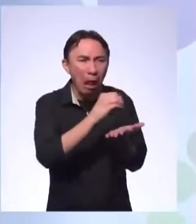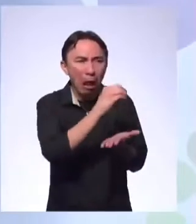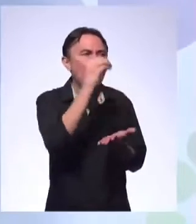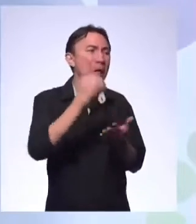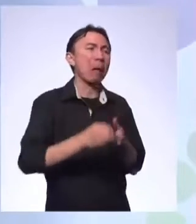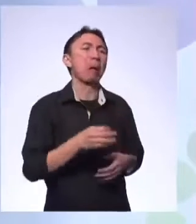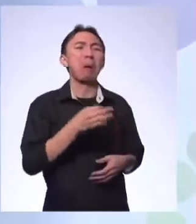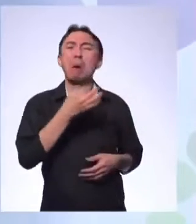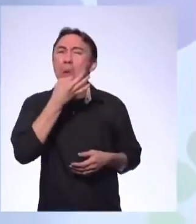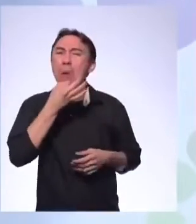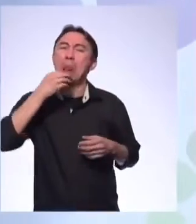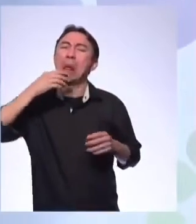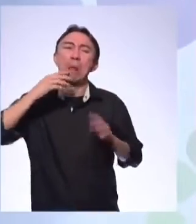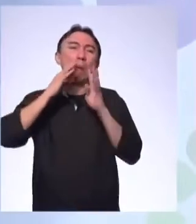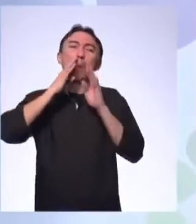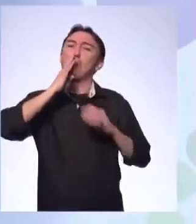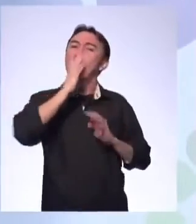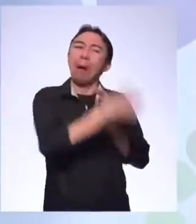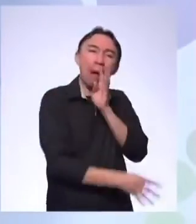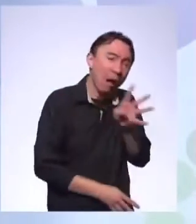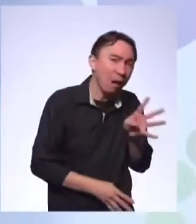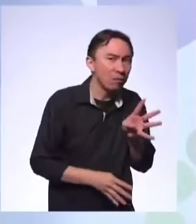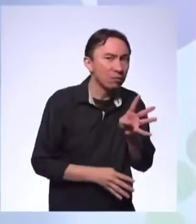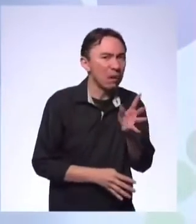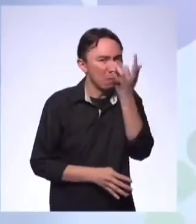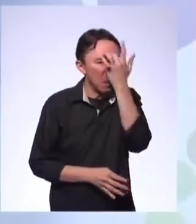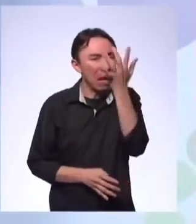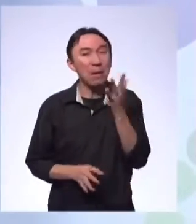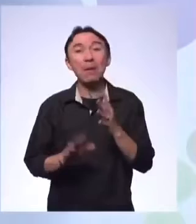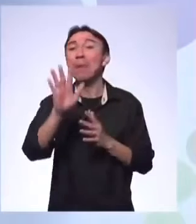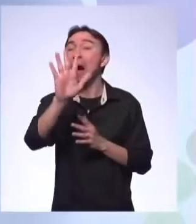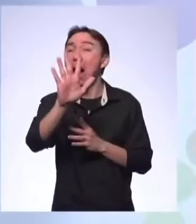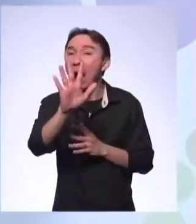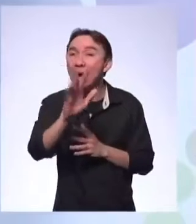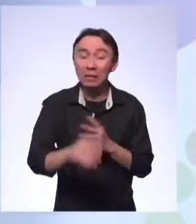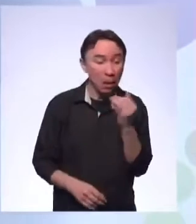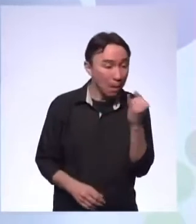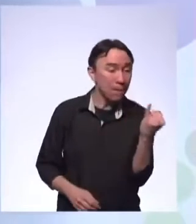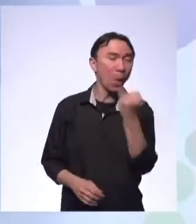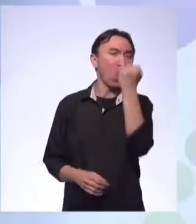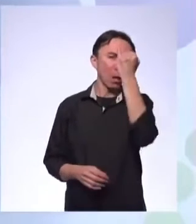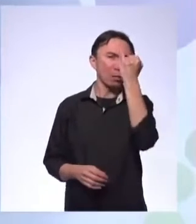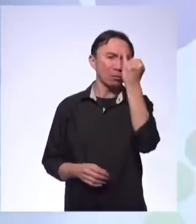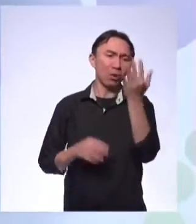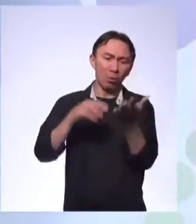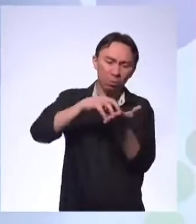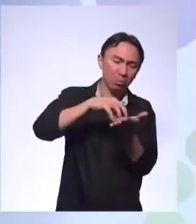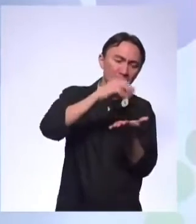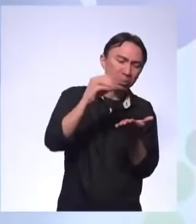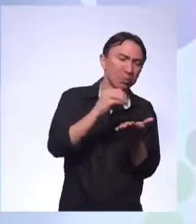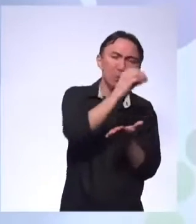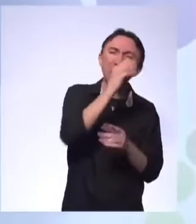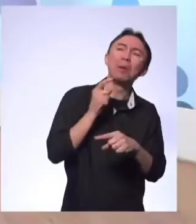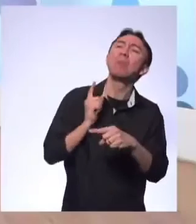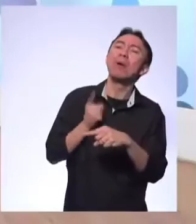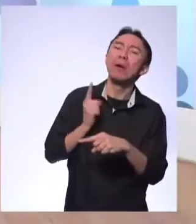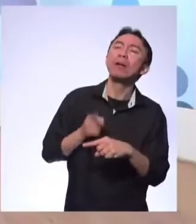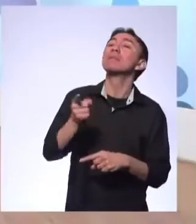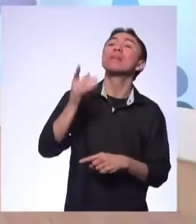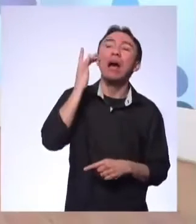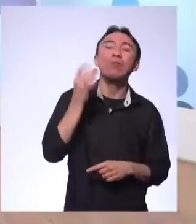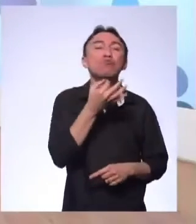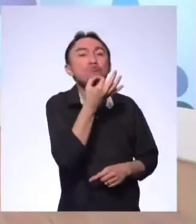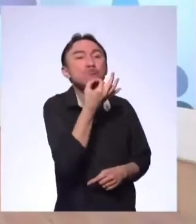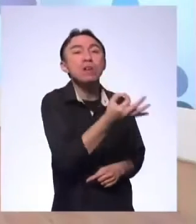escreva um artigo de opinião em que você fale sobre a veracidade dessa importância Tem mais alguma coisa legal aí Taiana para não perder